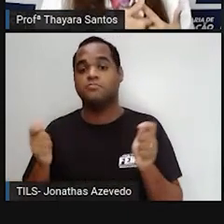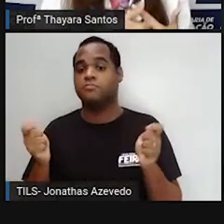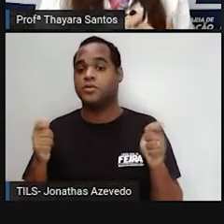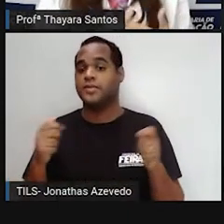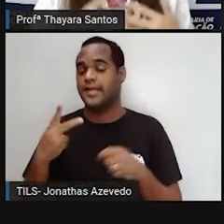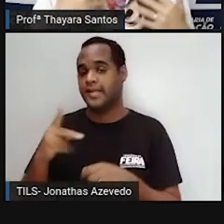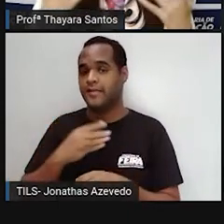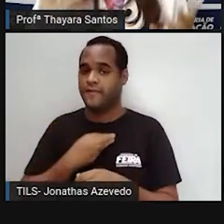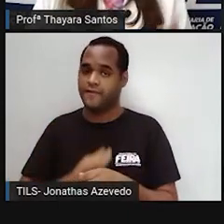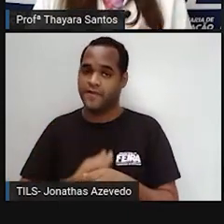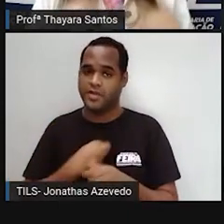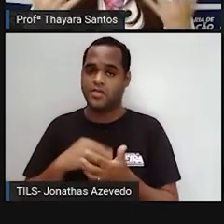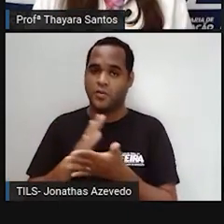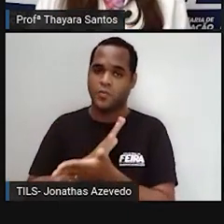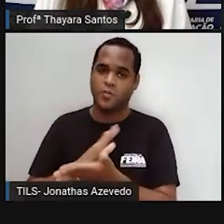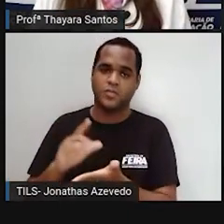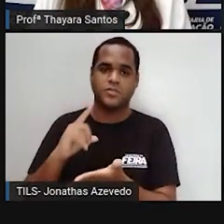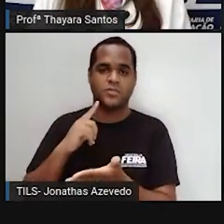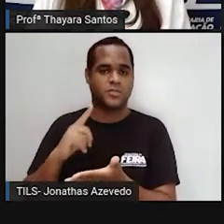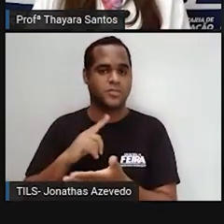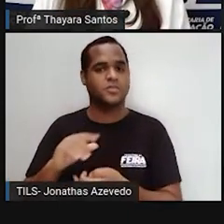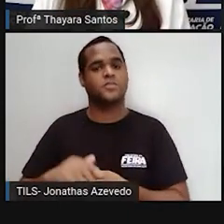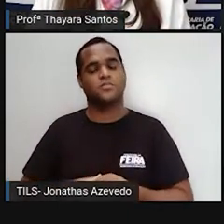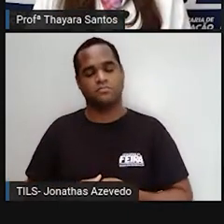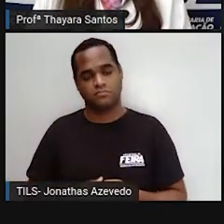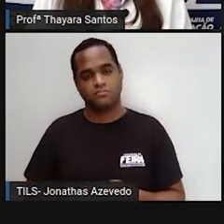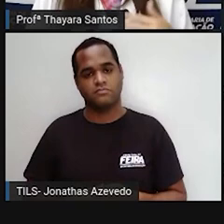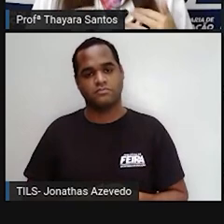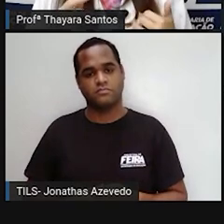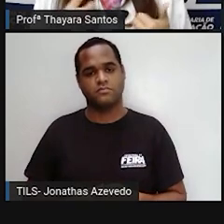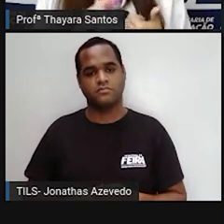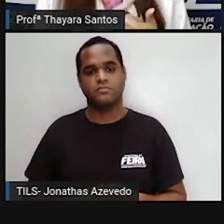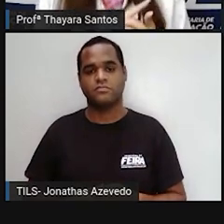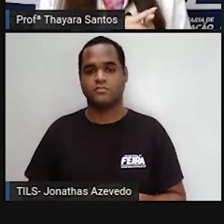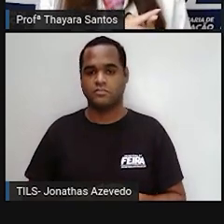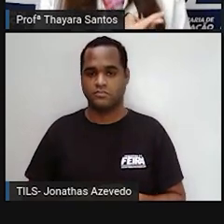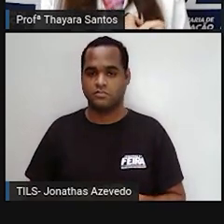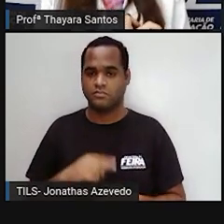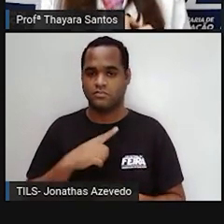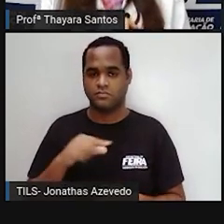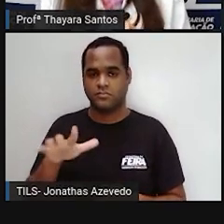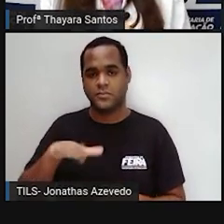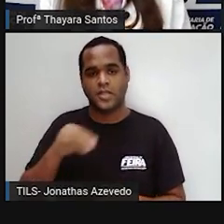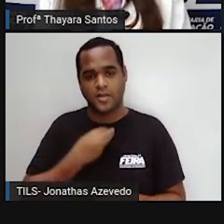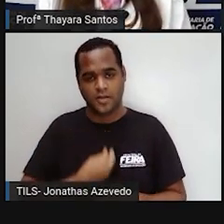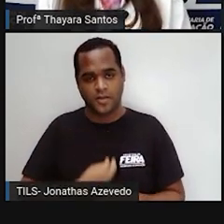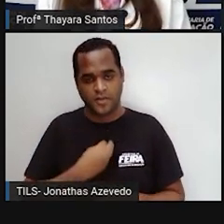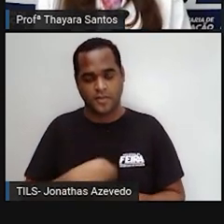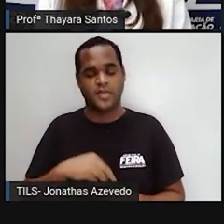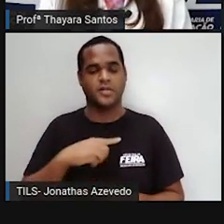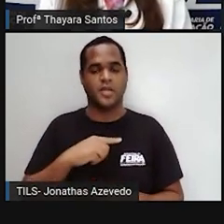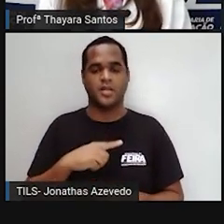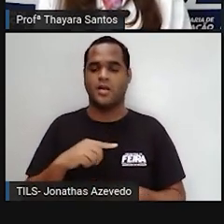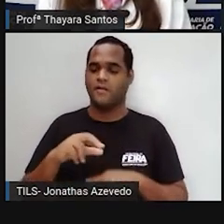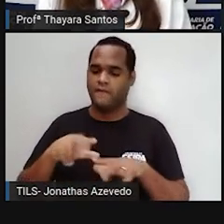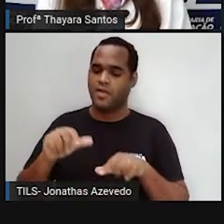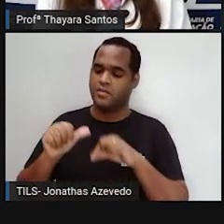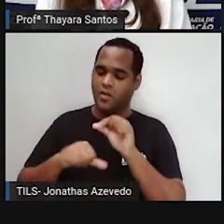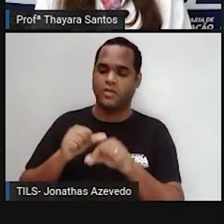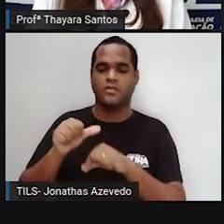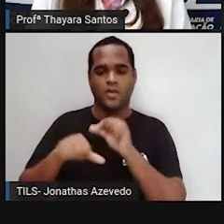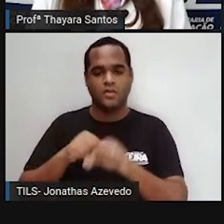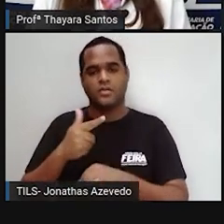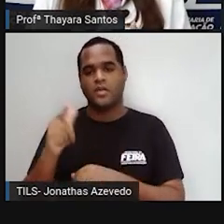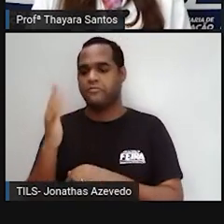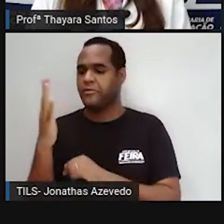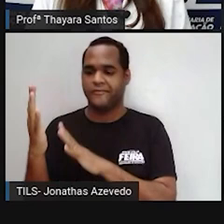algumas sobrevivam, né? Que elas continuem existindo ali no ambiente. Então, elas têm a maior capacidade de sobrevivência diante dessas mudanças